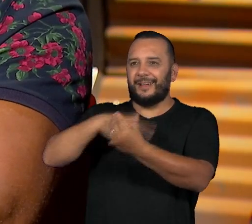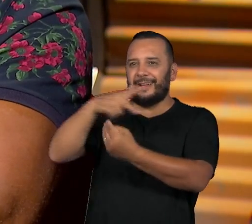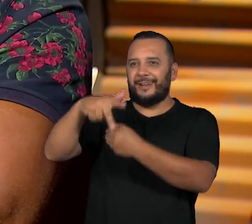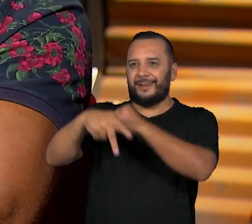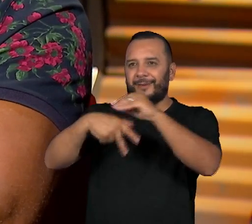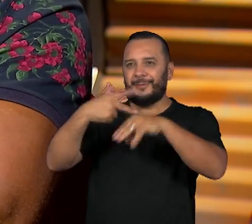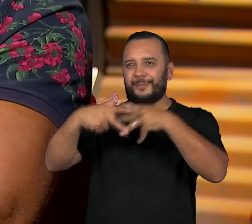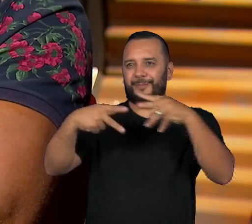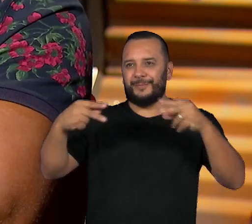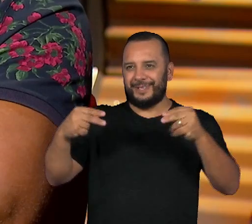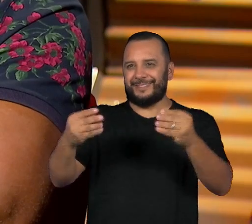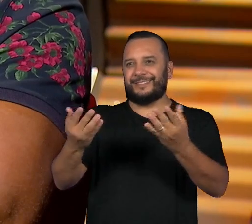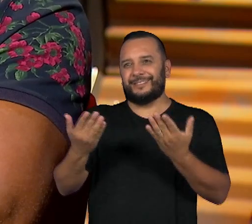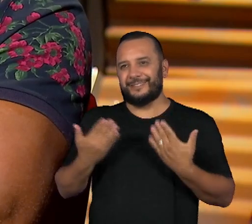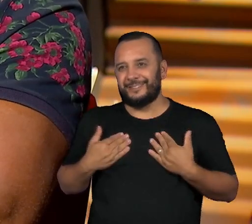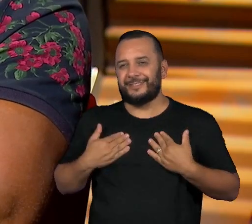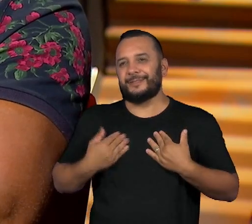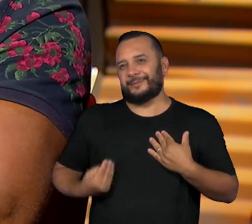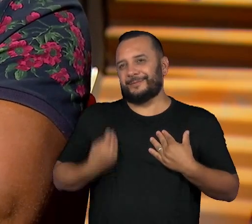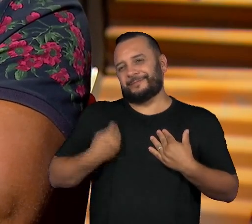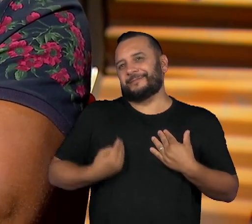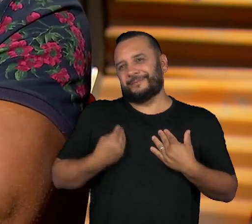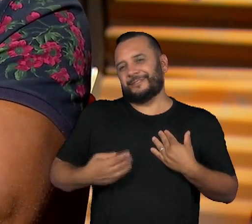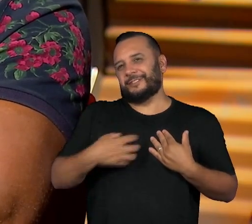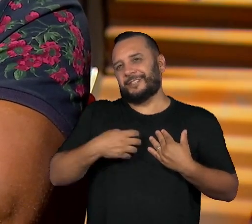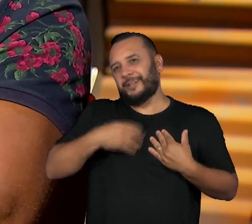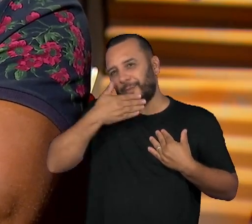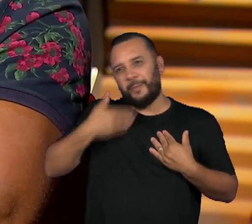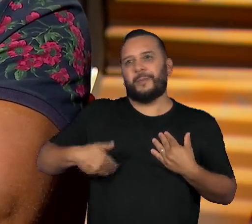dado para viver da melhor forma possível.